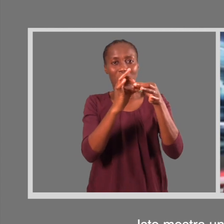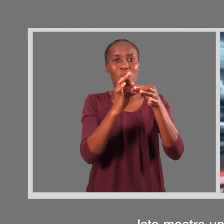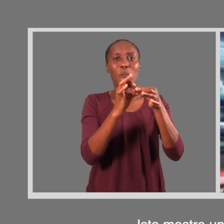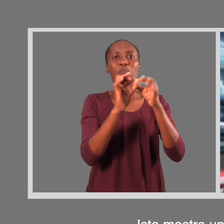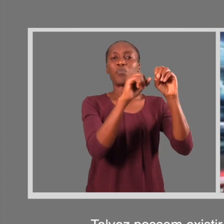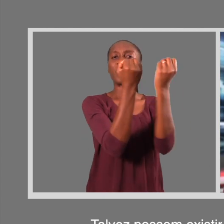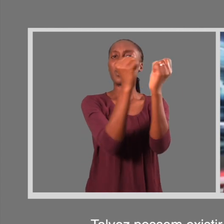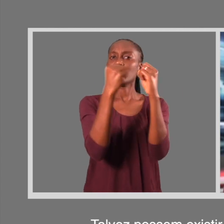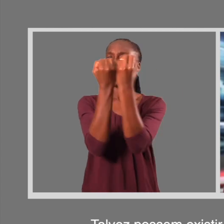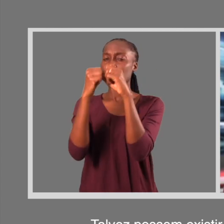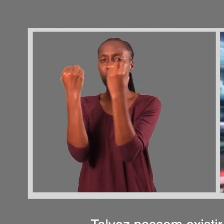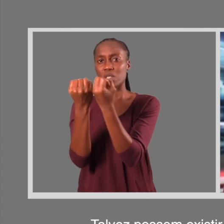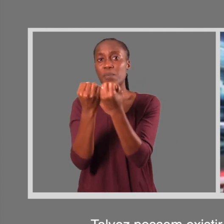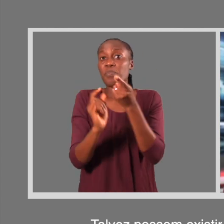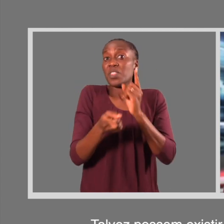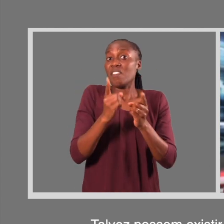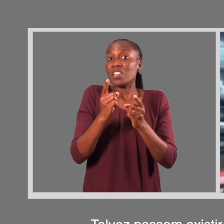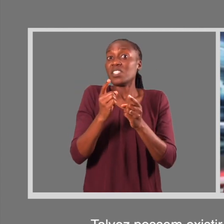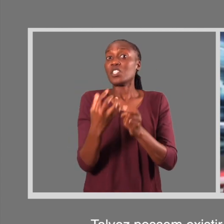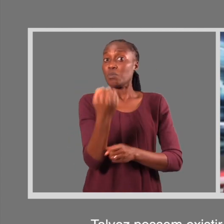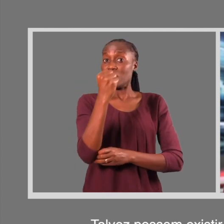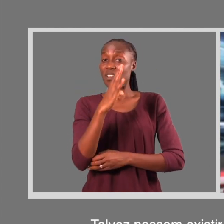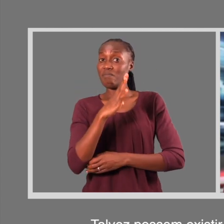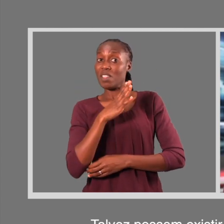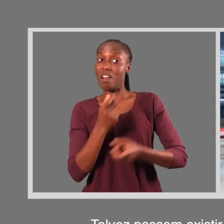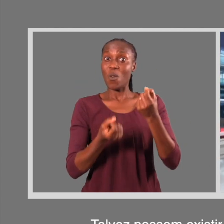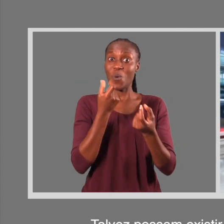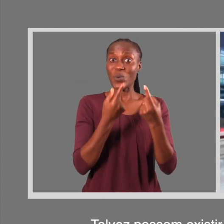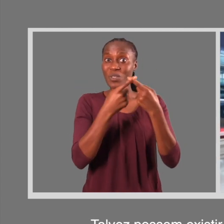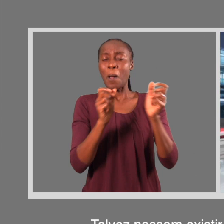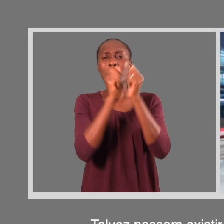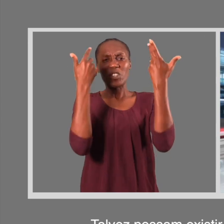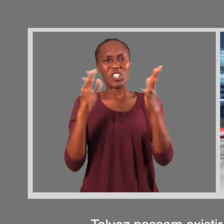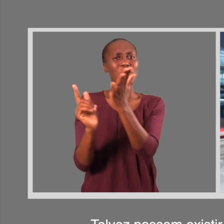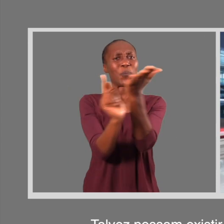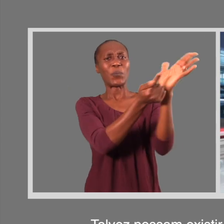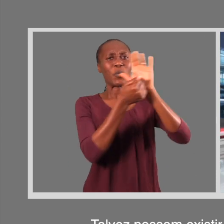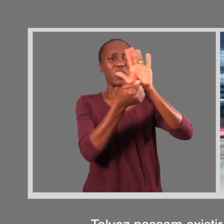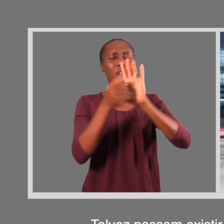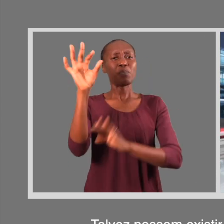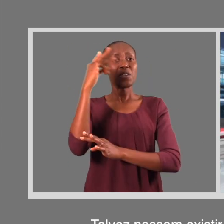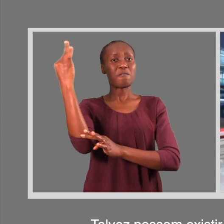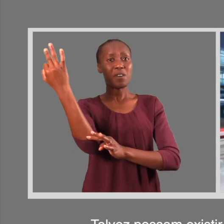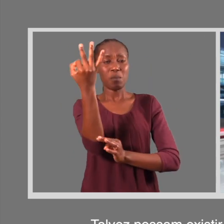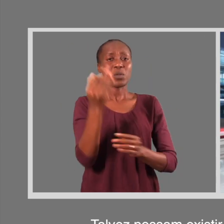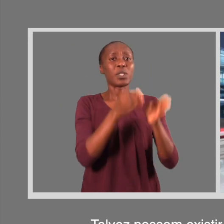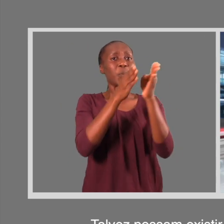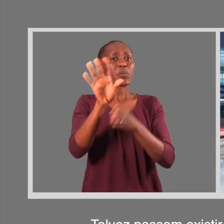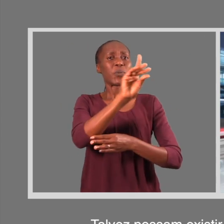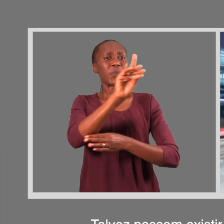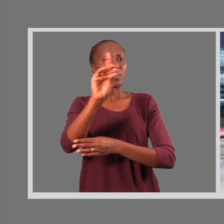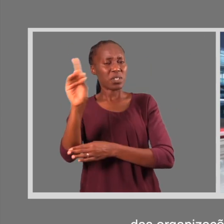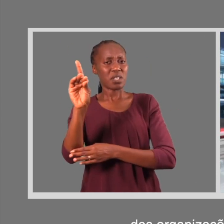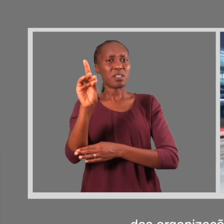associações e talvez podiam existir algumas diferenças, mas mostramos que o FAMOD, a existência das pessoas com